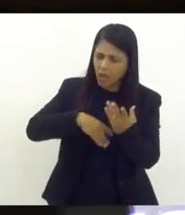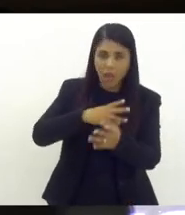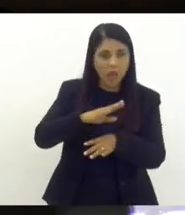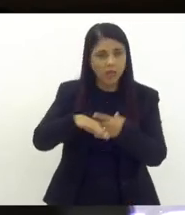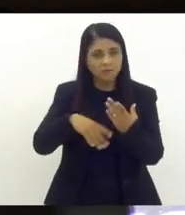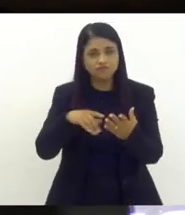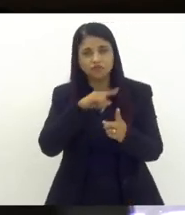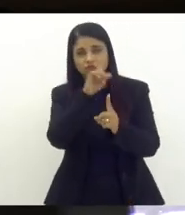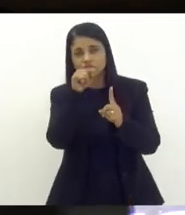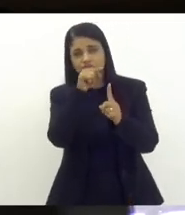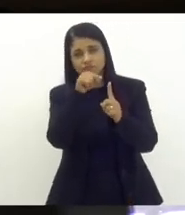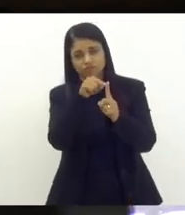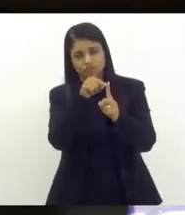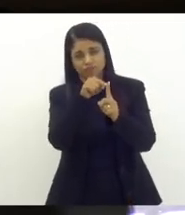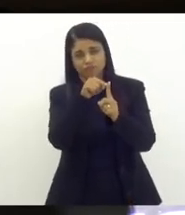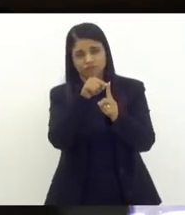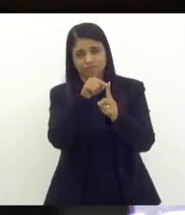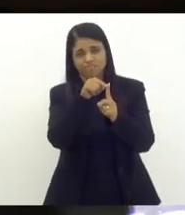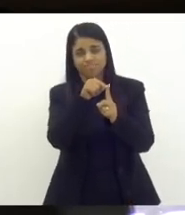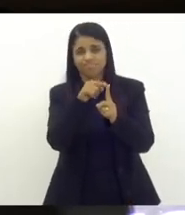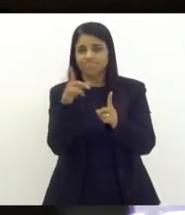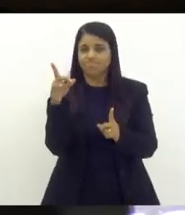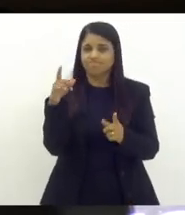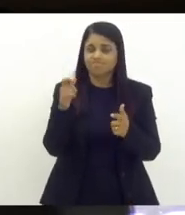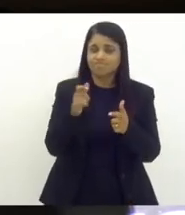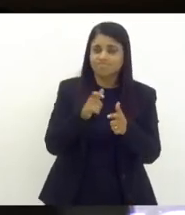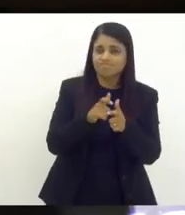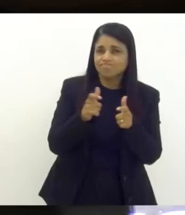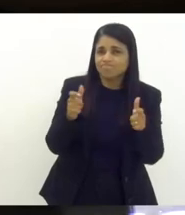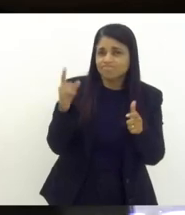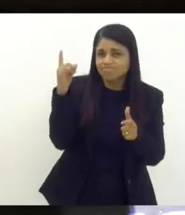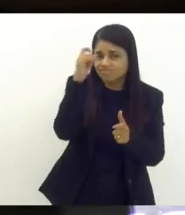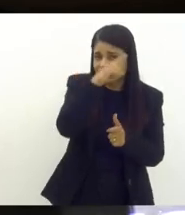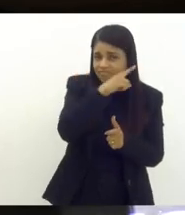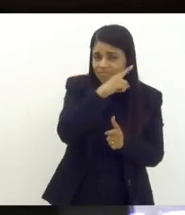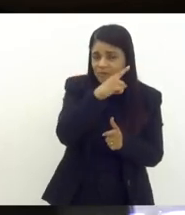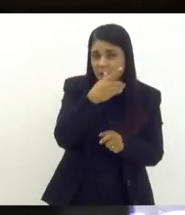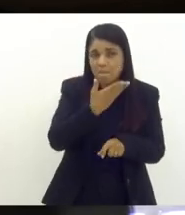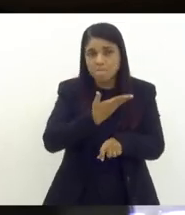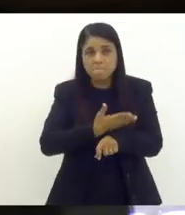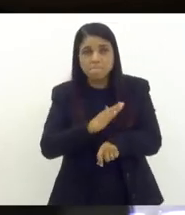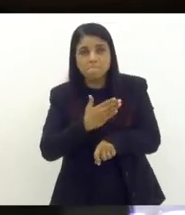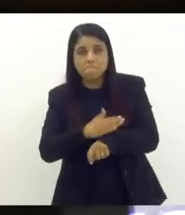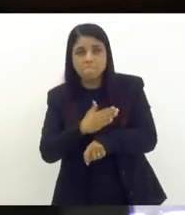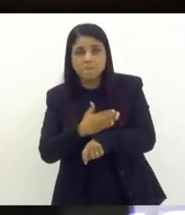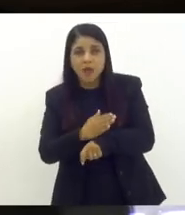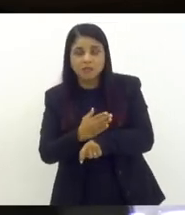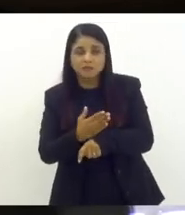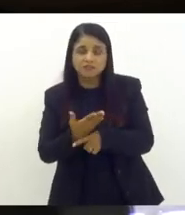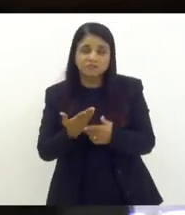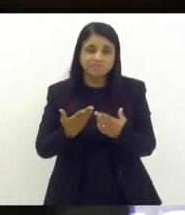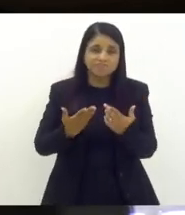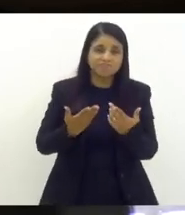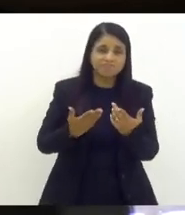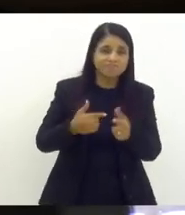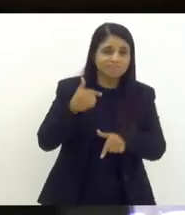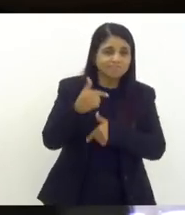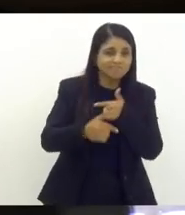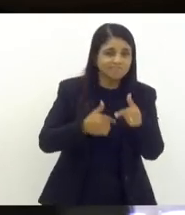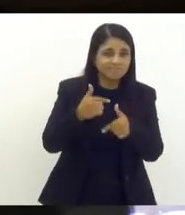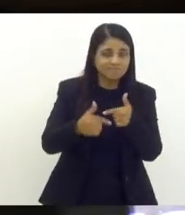há objetivo tão complexo não há prática tão combatida não há habilidade tão